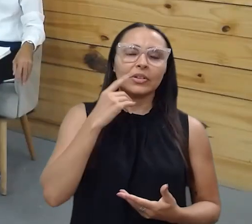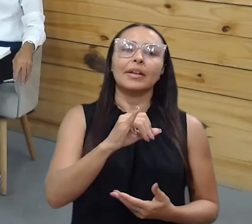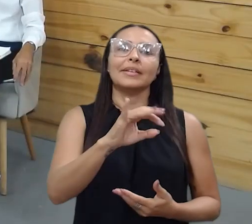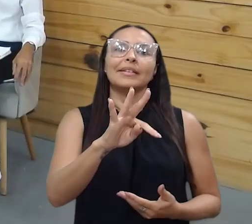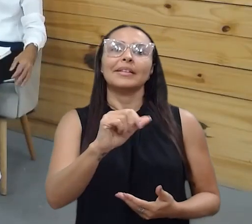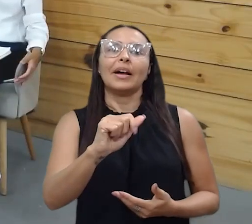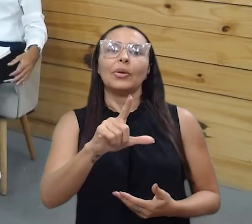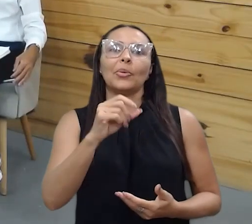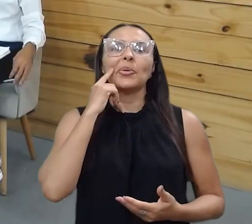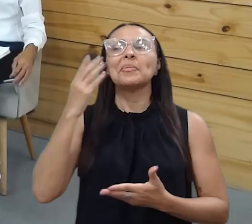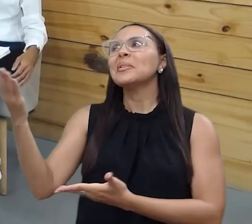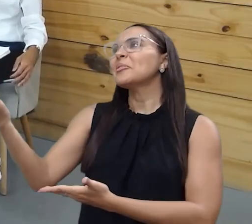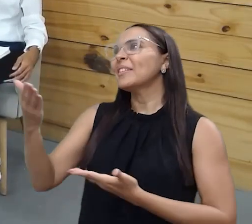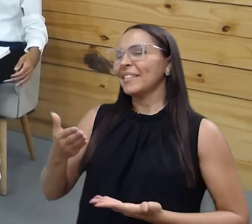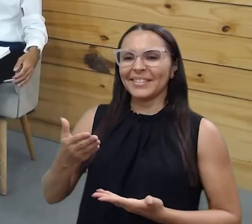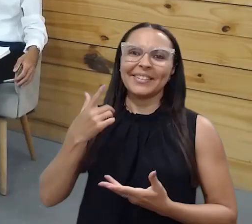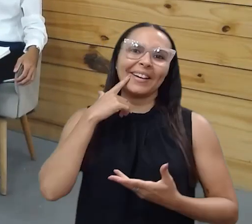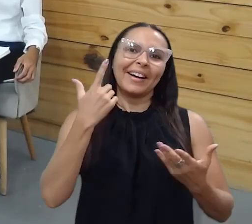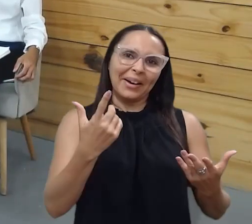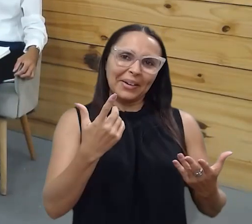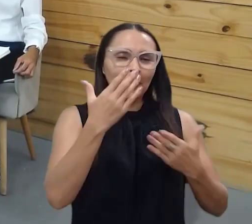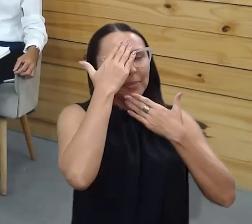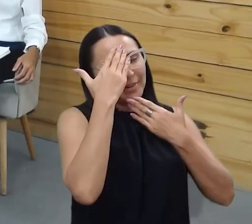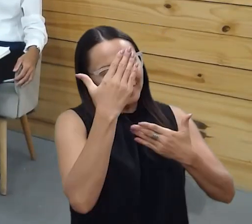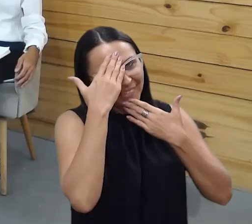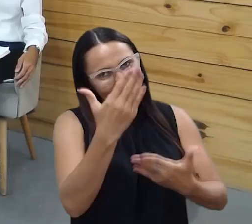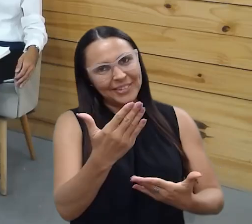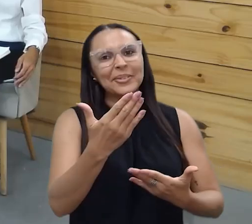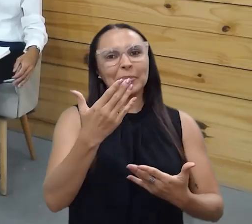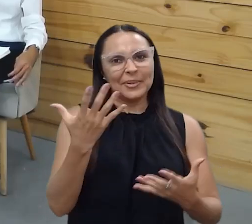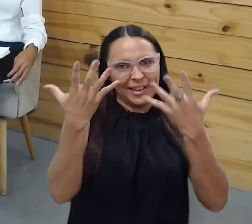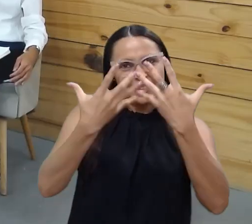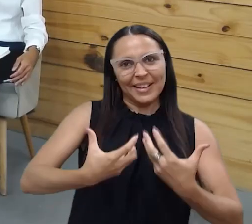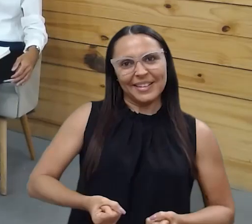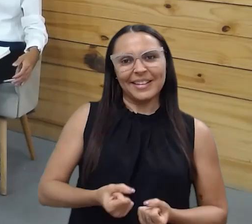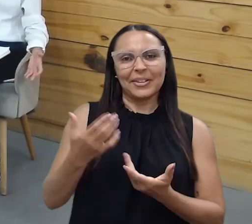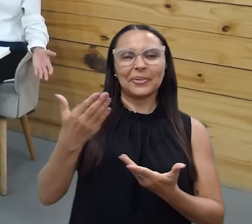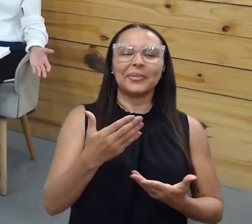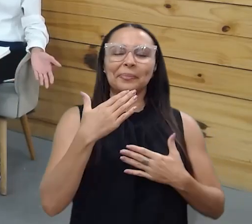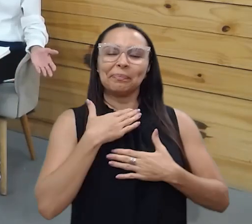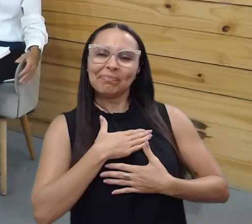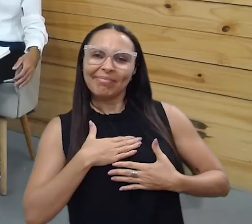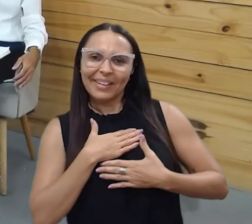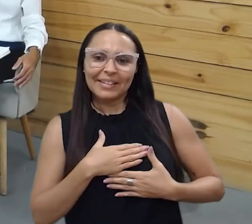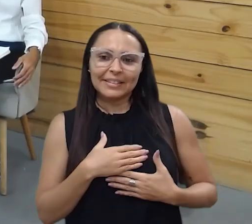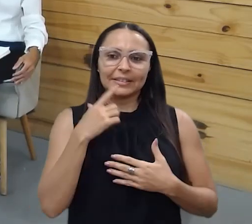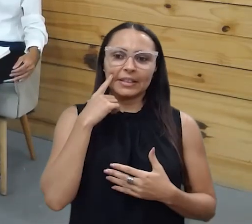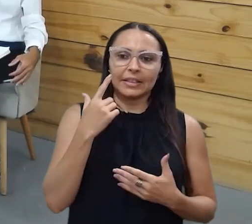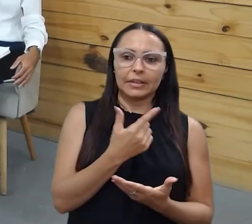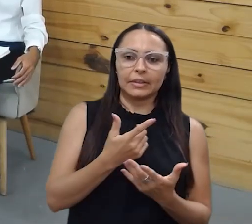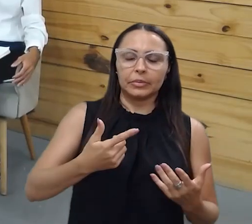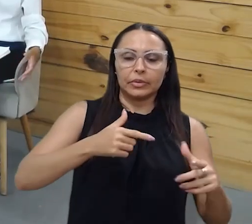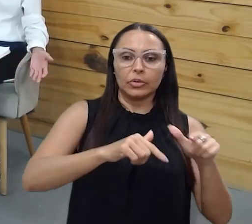Ítalo. Bem-vindo, Ítalo. Obrigado por ter aceitado o nosso convite. É um prazer. Eu sou Ítalo Barbosa,